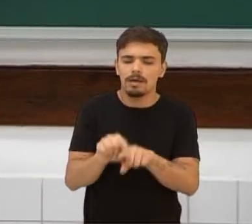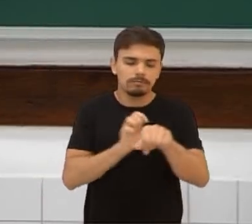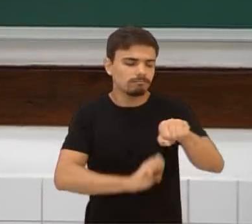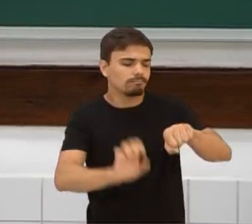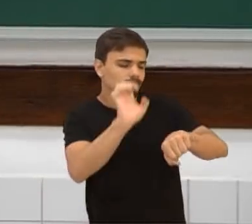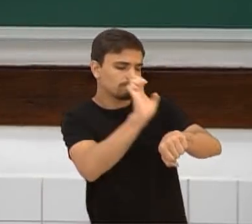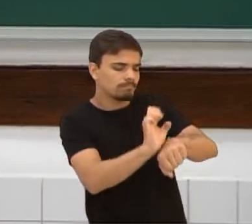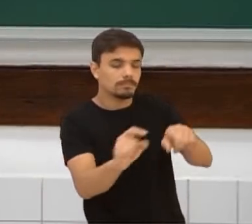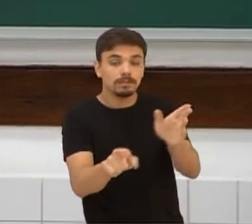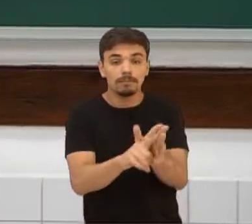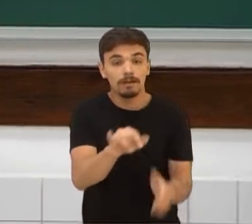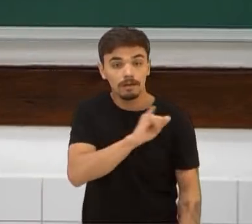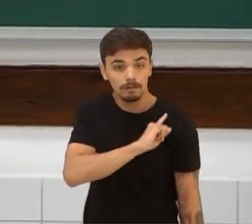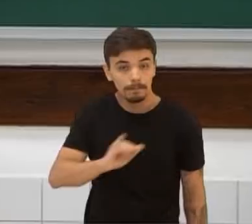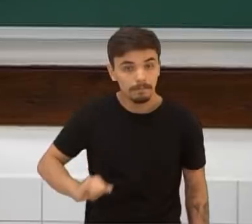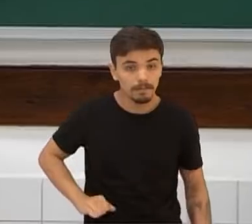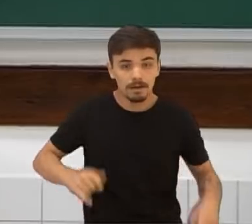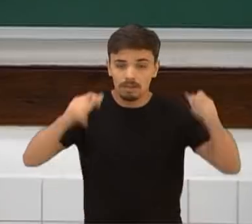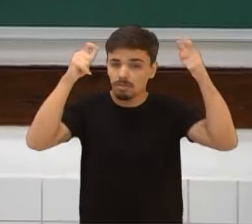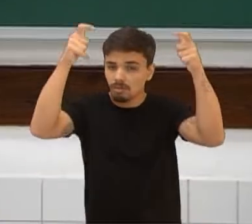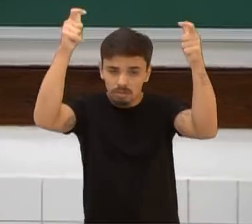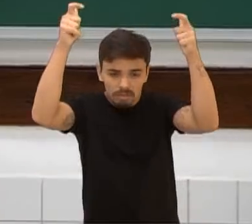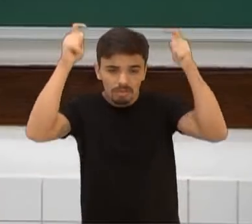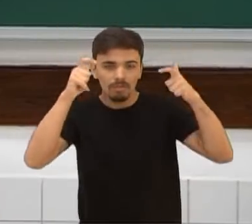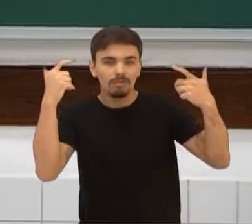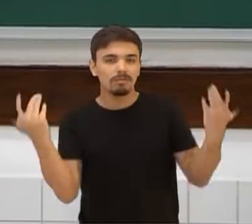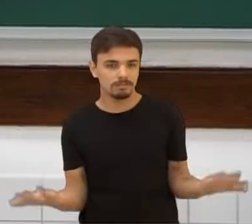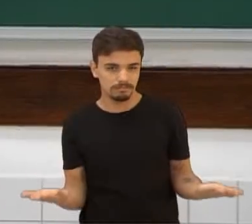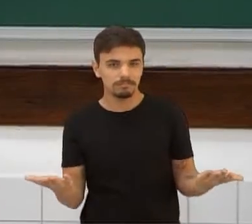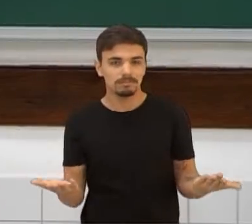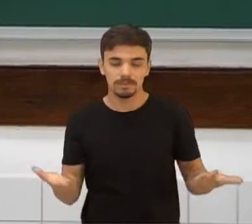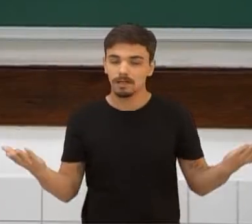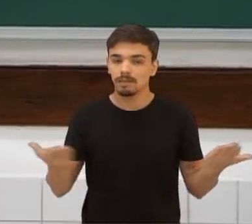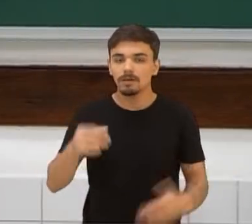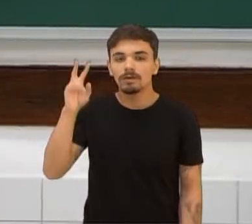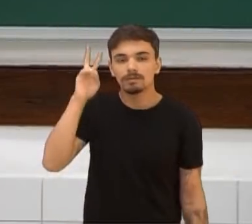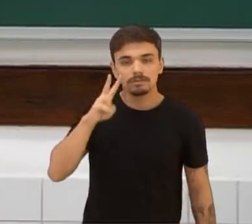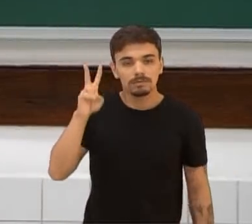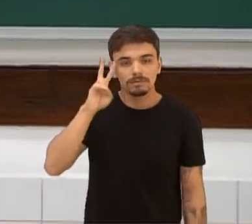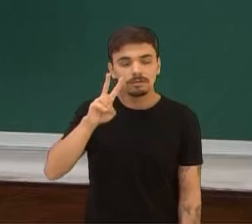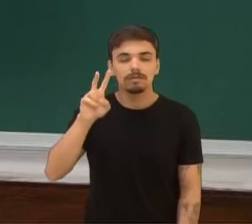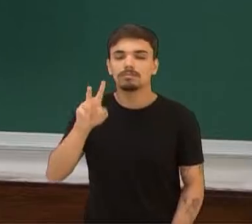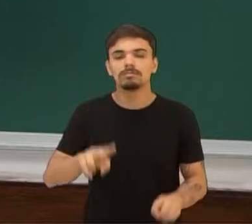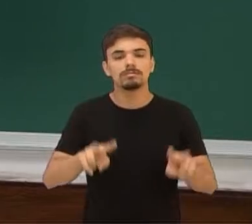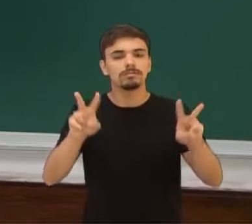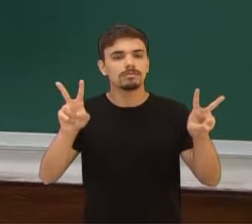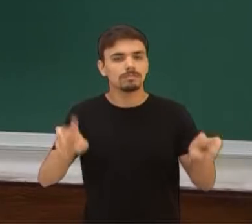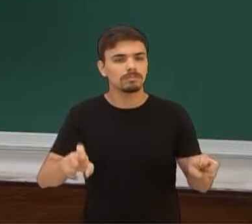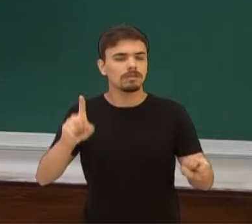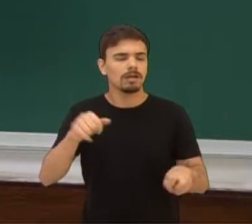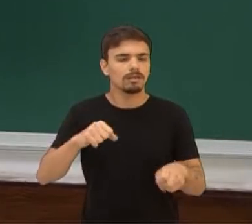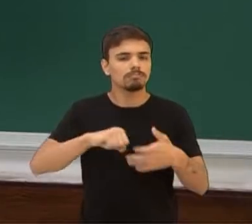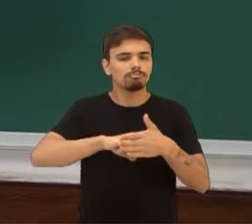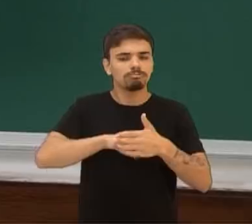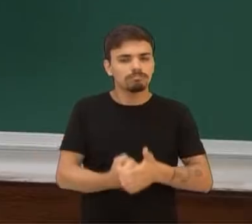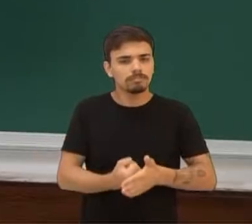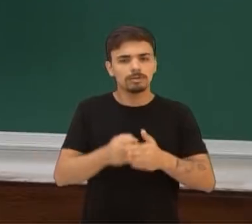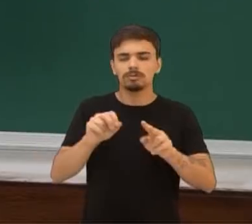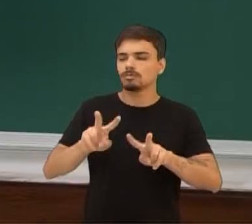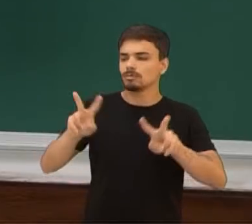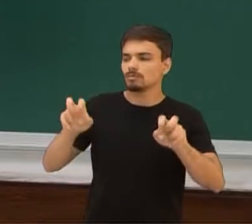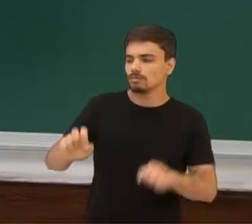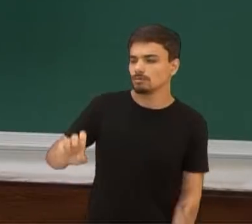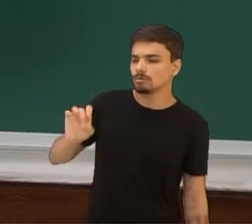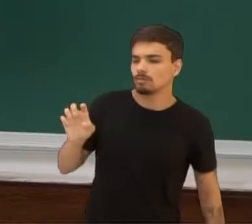dos imperadores. E essa era uma história que então ficava bastante restrita